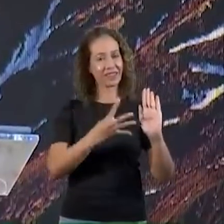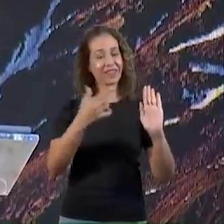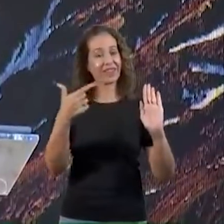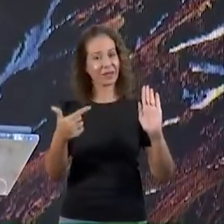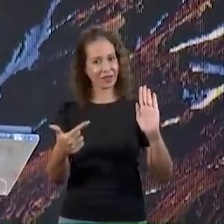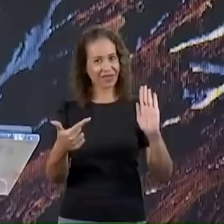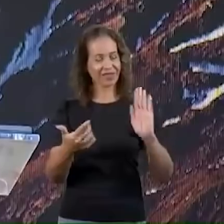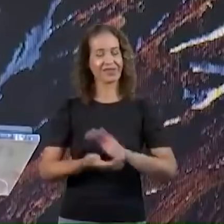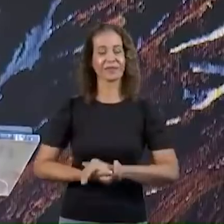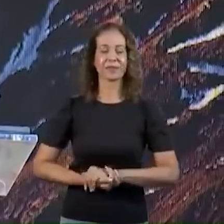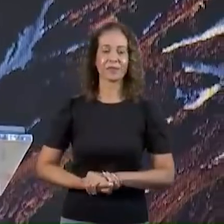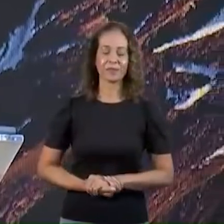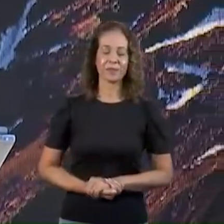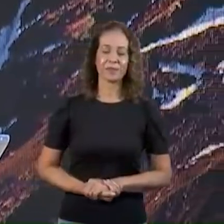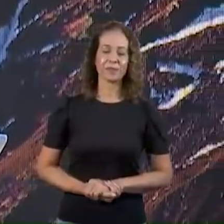42.